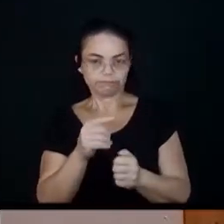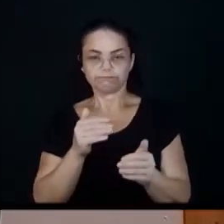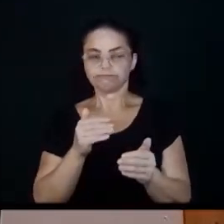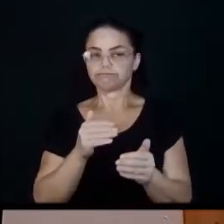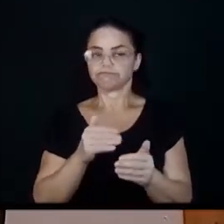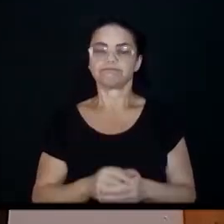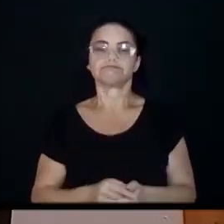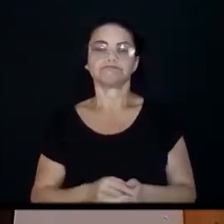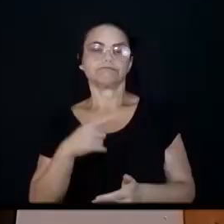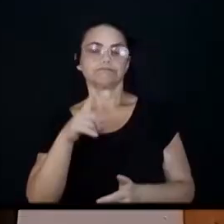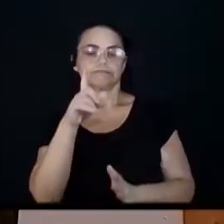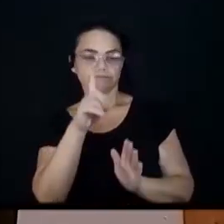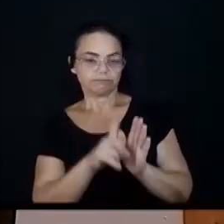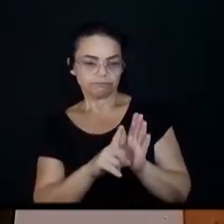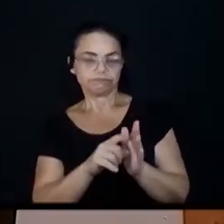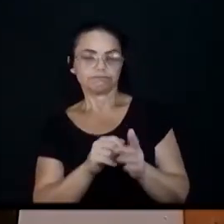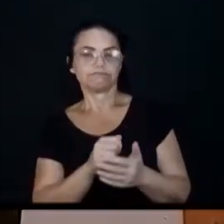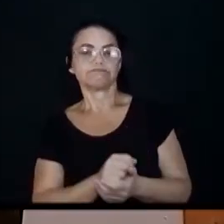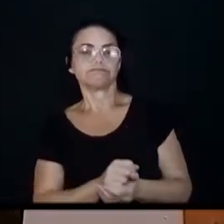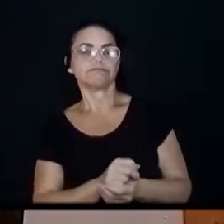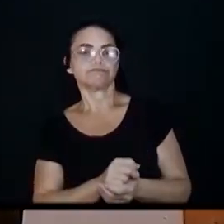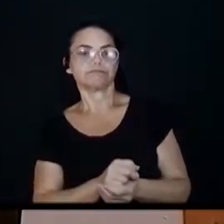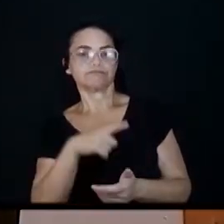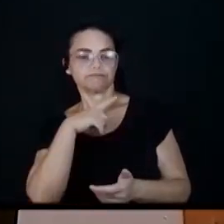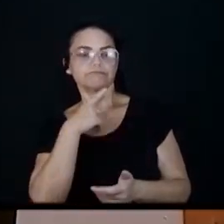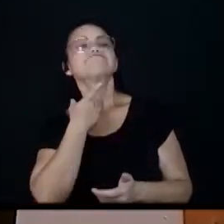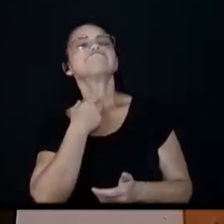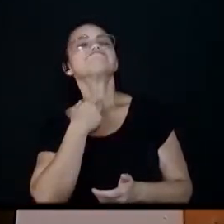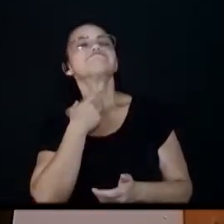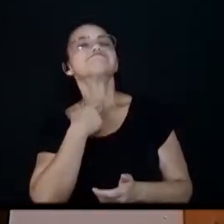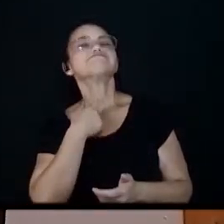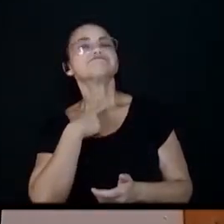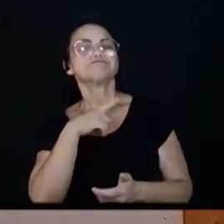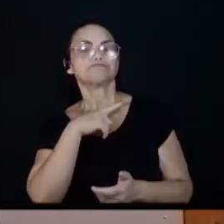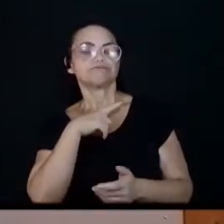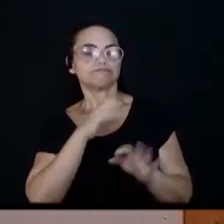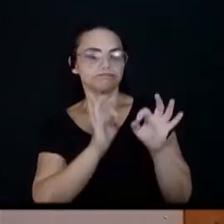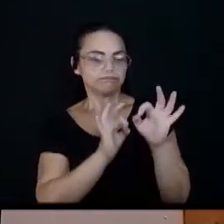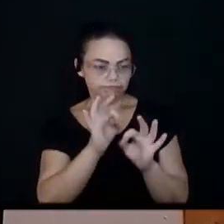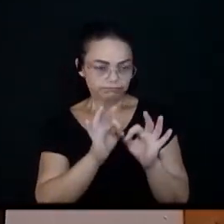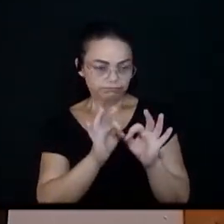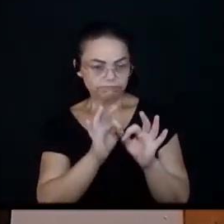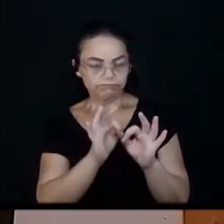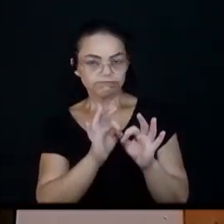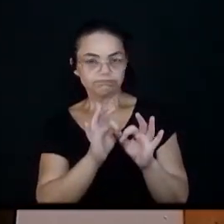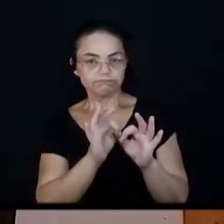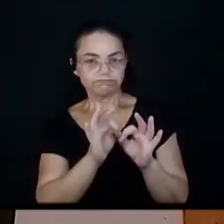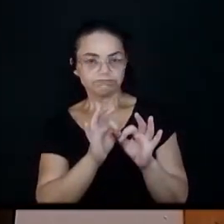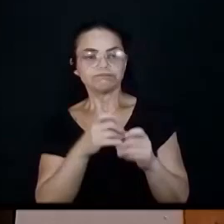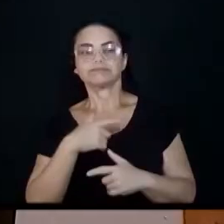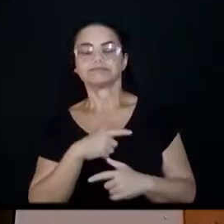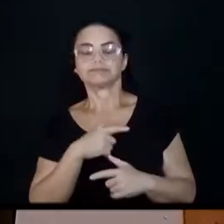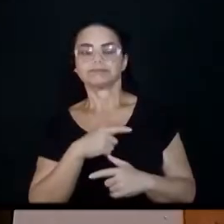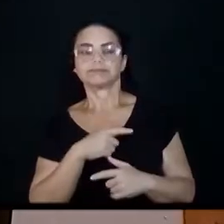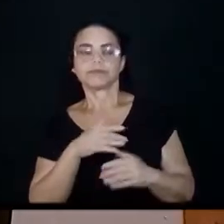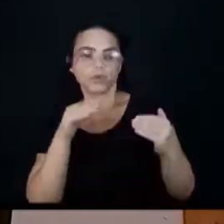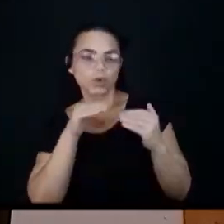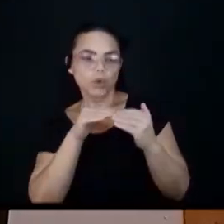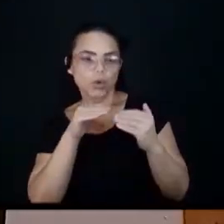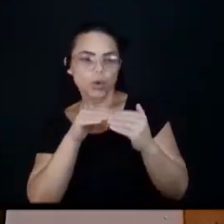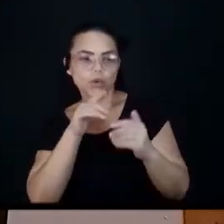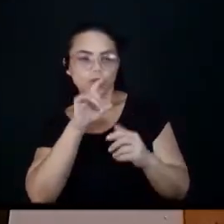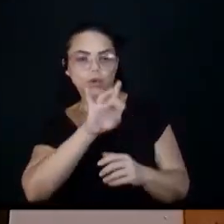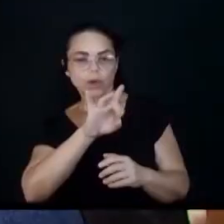teve vontade. A gente tem vontade, a gente tem que fazer um plano e a gente precisa executar esse plano, né? Então, hoje